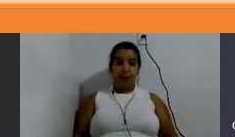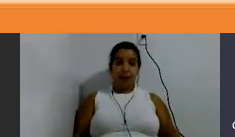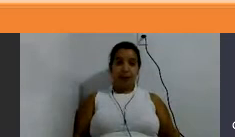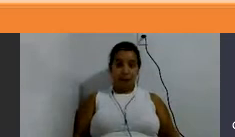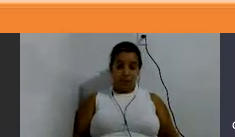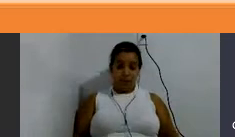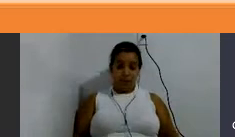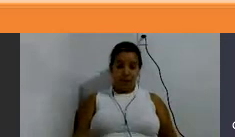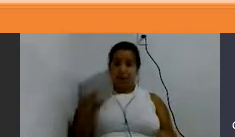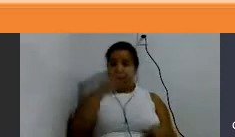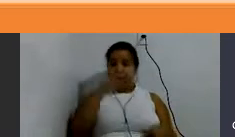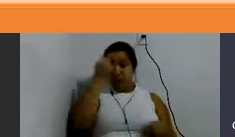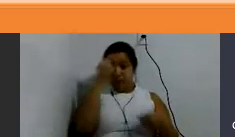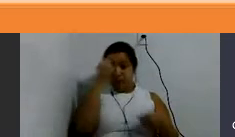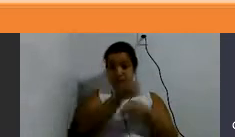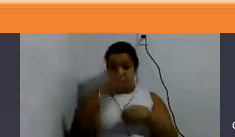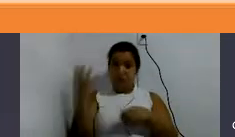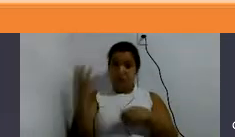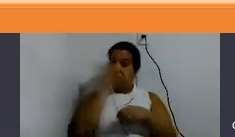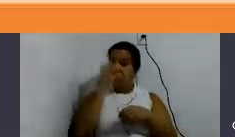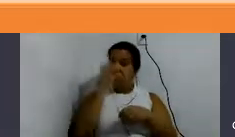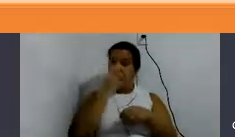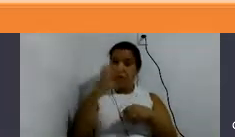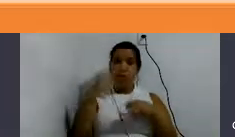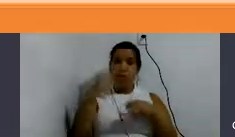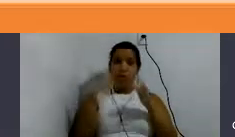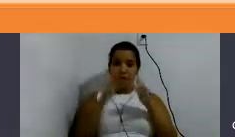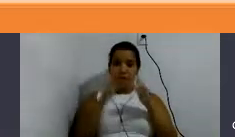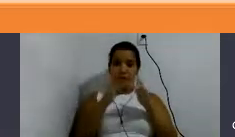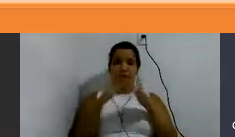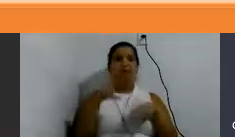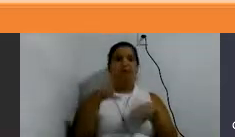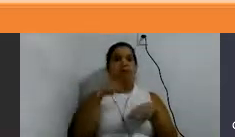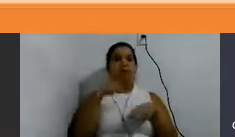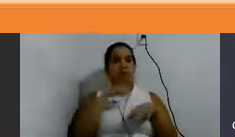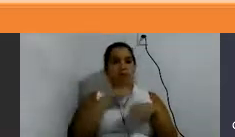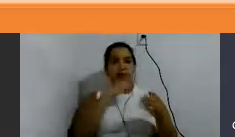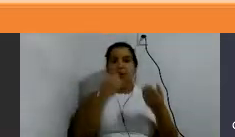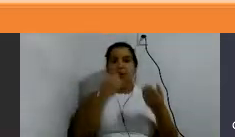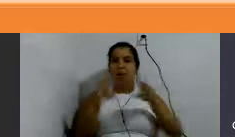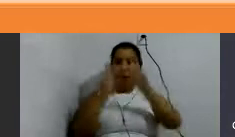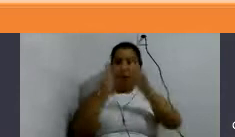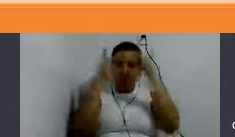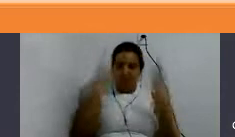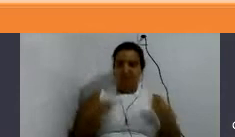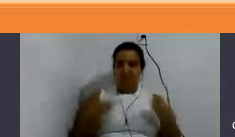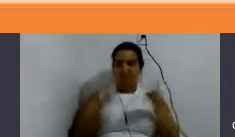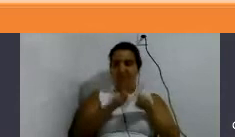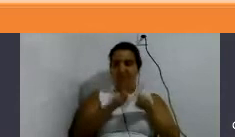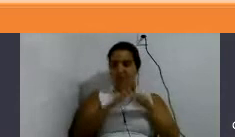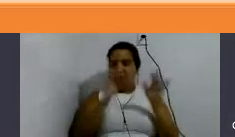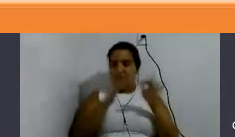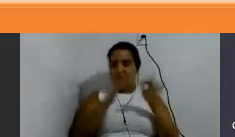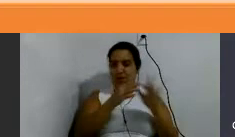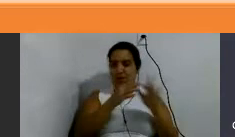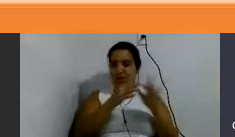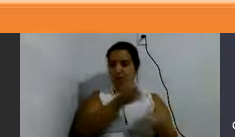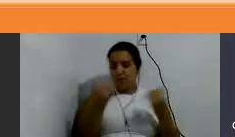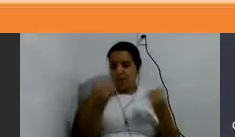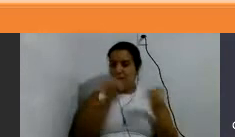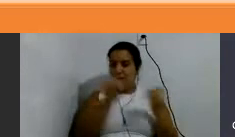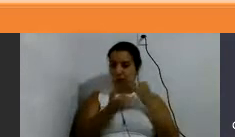cão infectado, era para ter mais ou menos a proporção de humanos, né? E a gente não